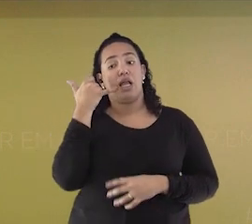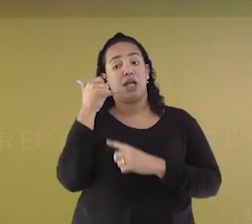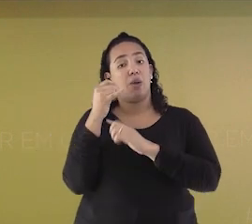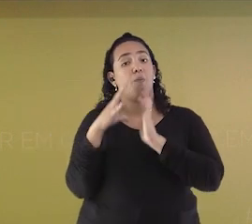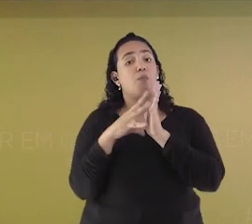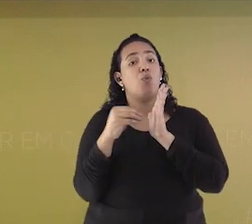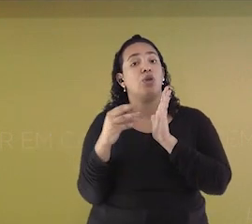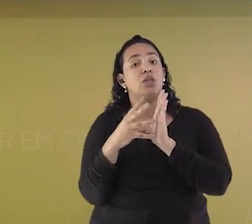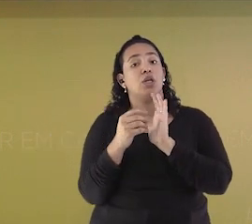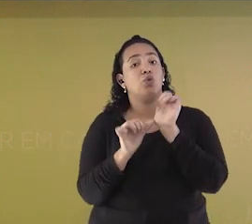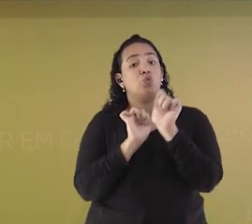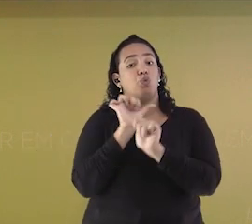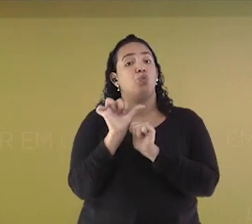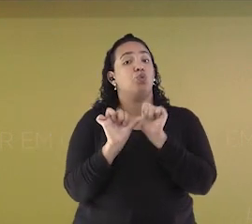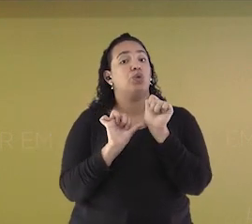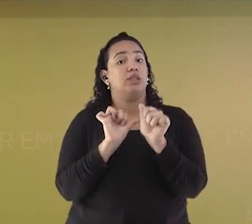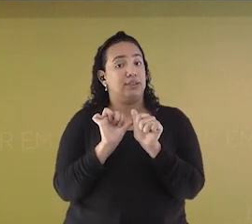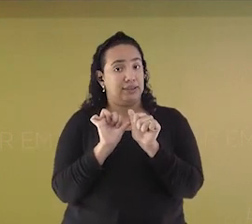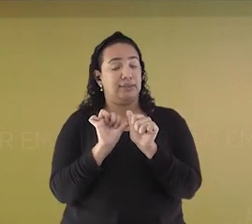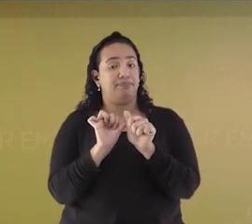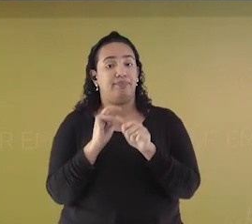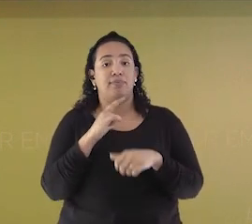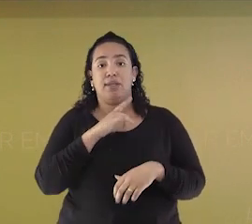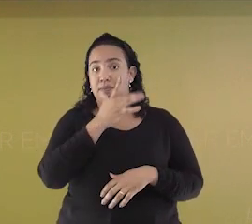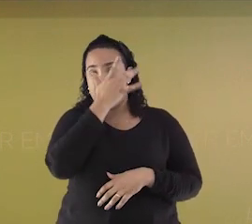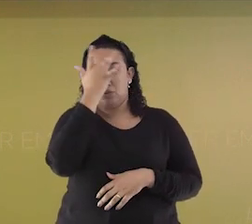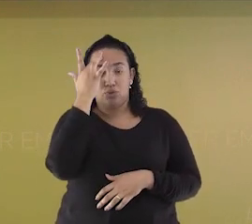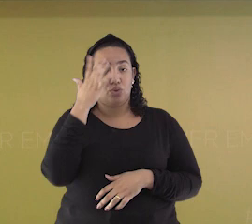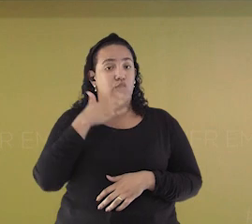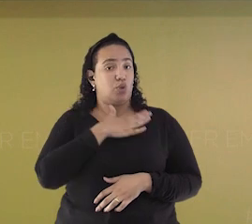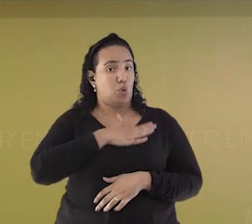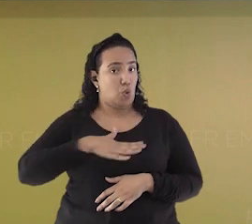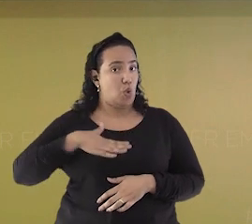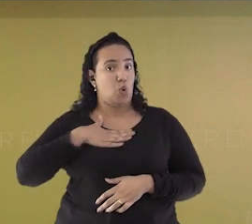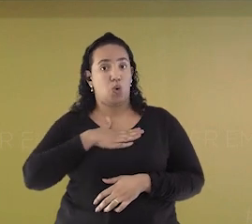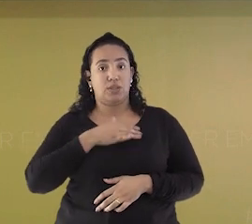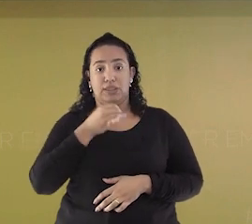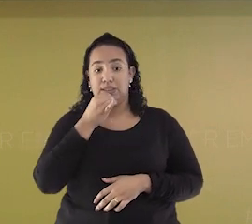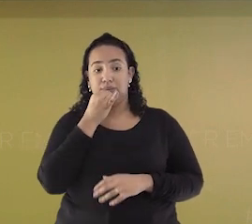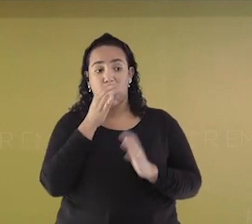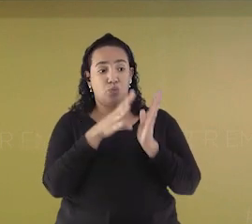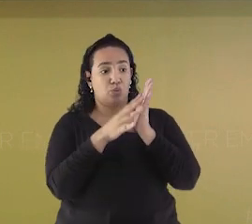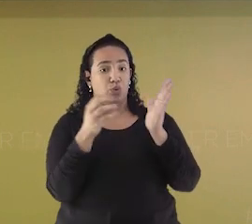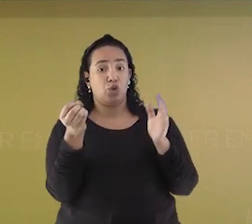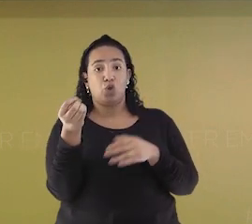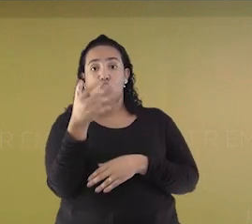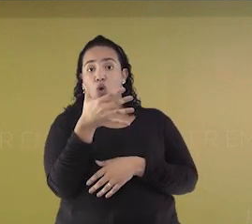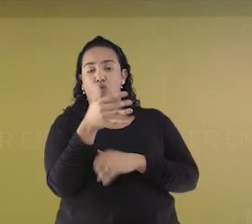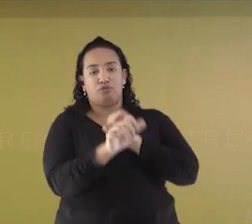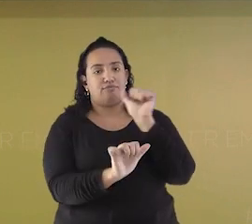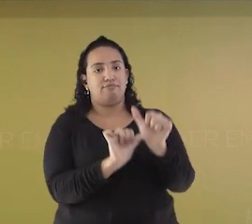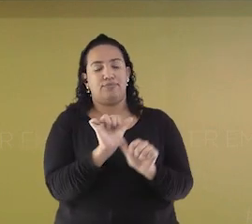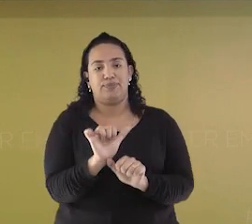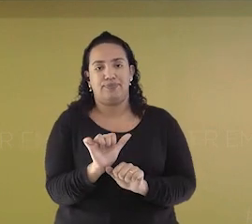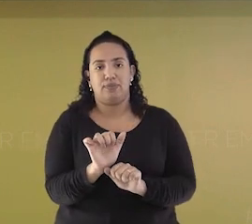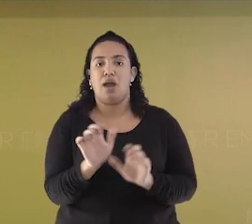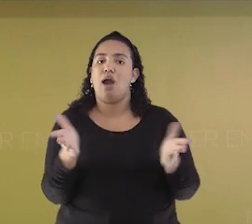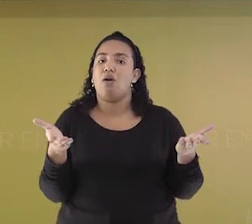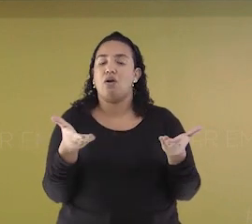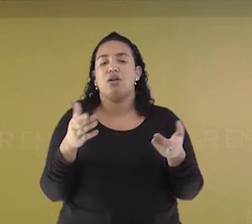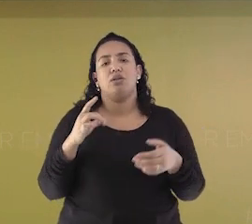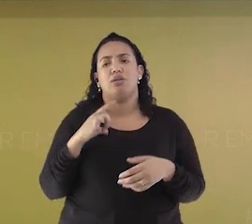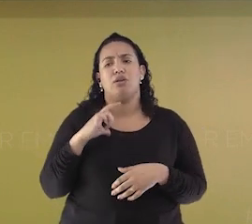de modelo de aparelho? Tem pessoas que gostam de trocar cada modelo novo que surge.